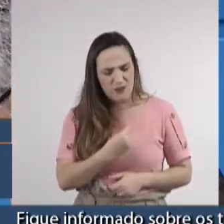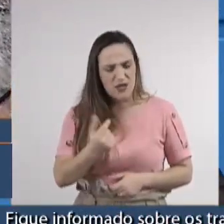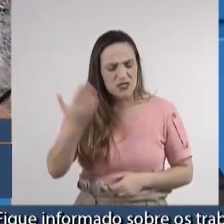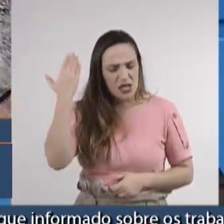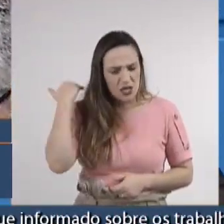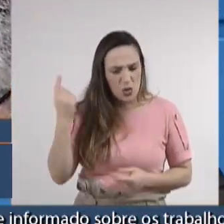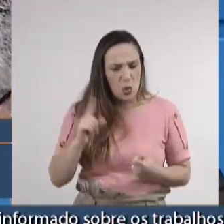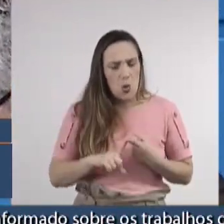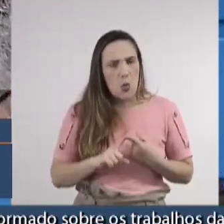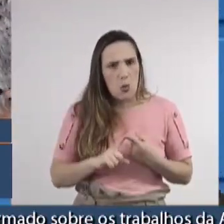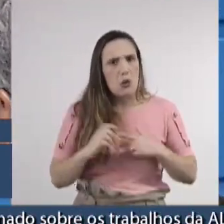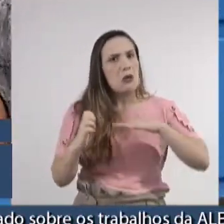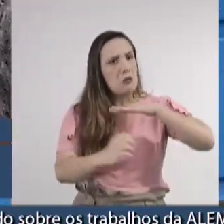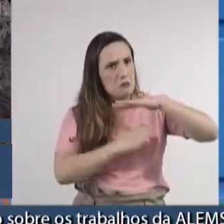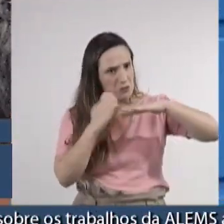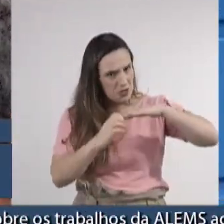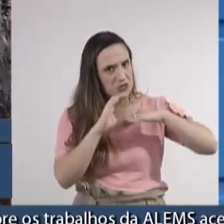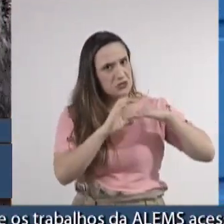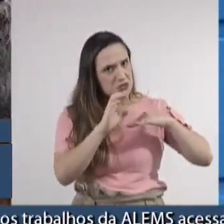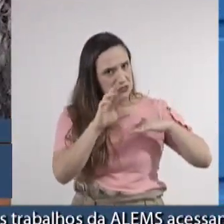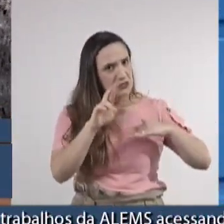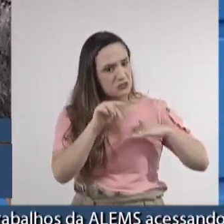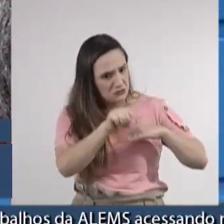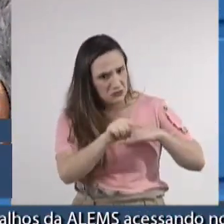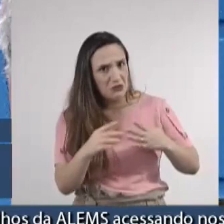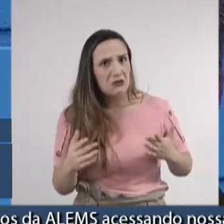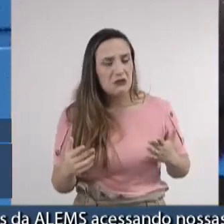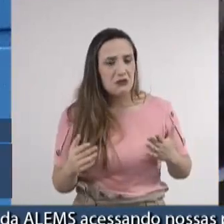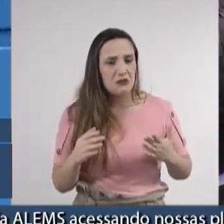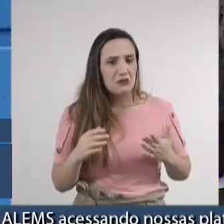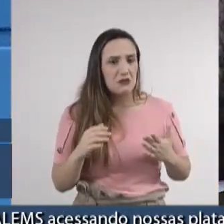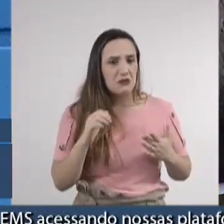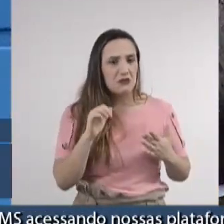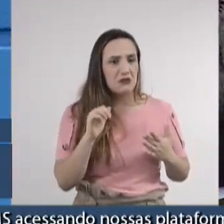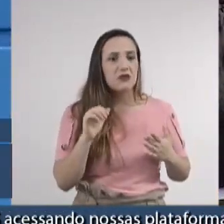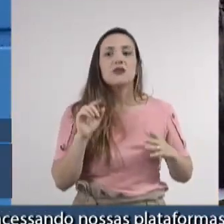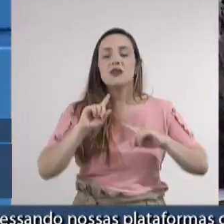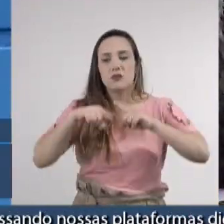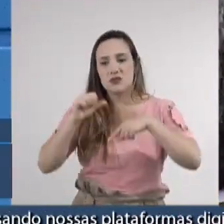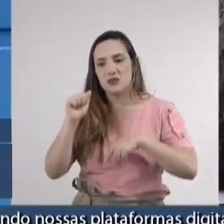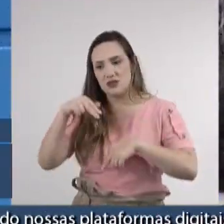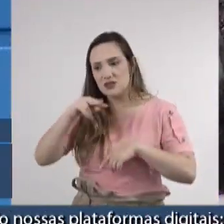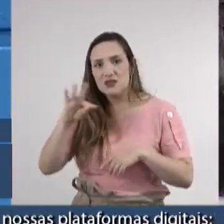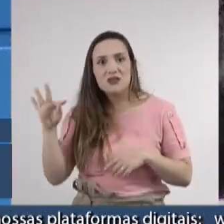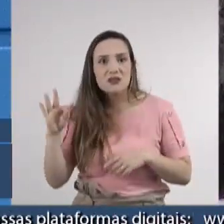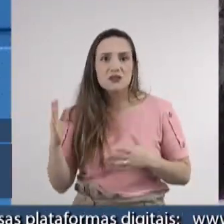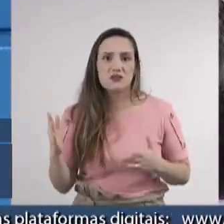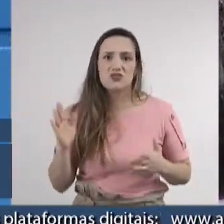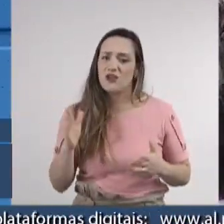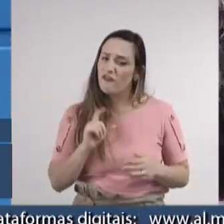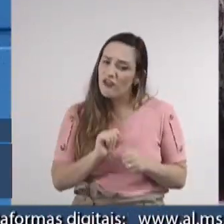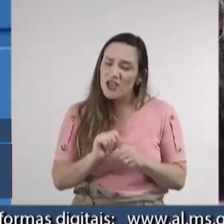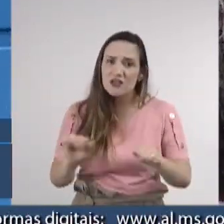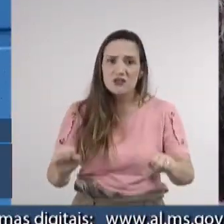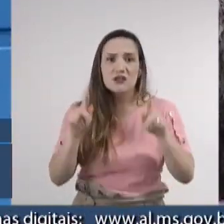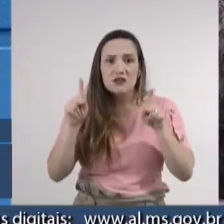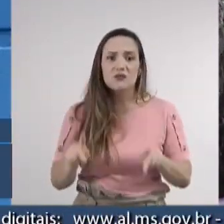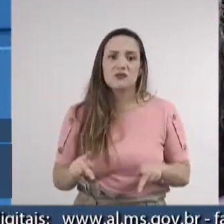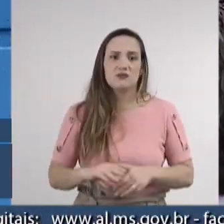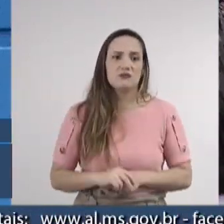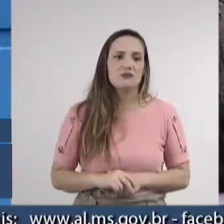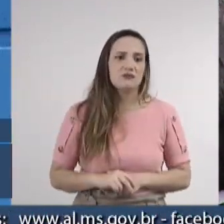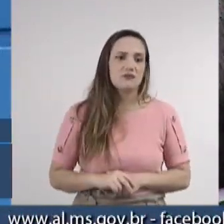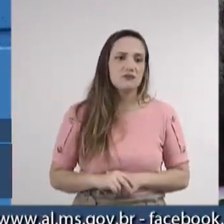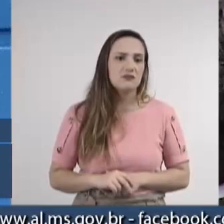a empresa que toca o contrato, a NTT. Eu penso que nós temos que dividir